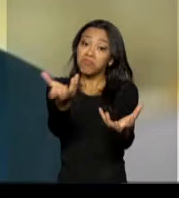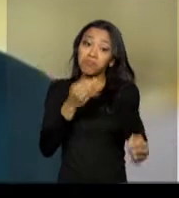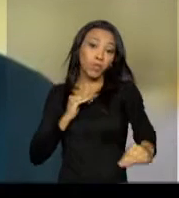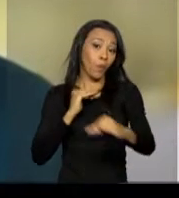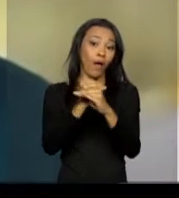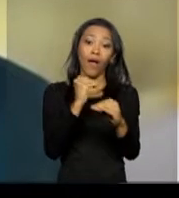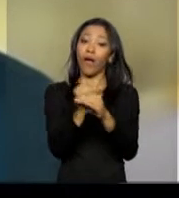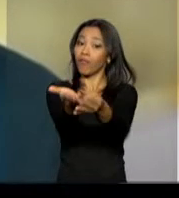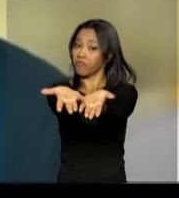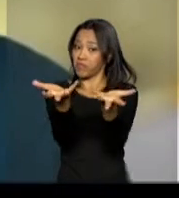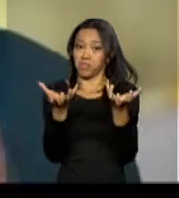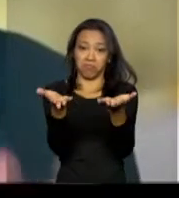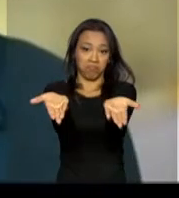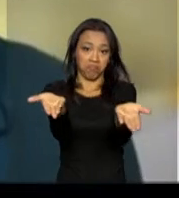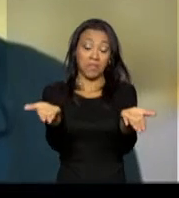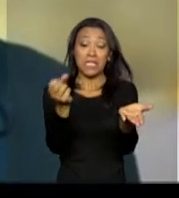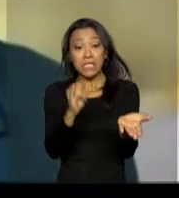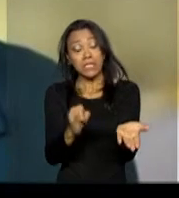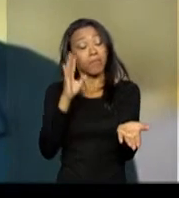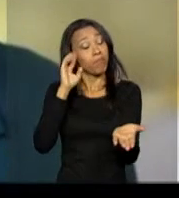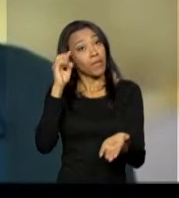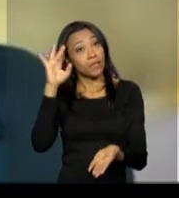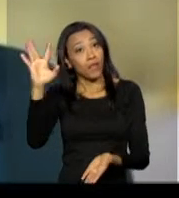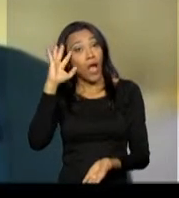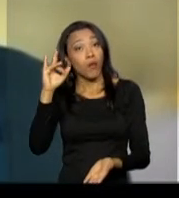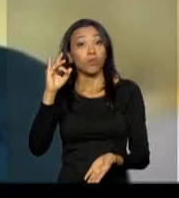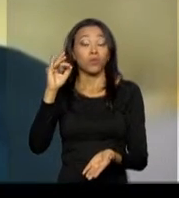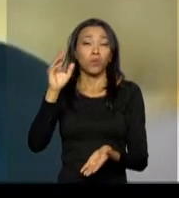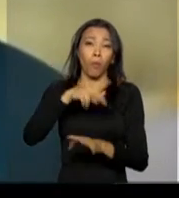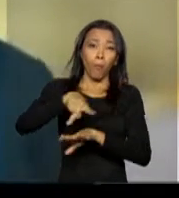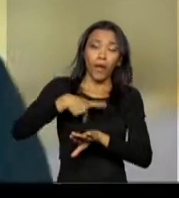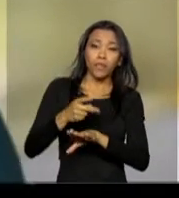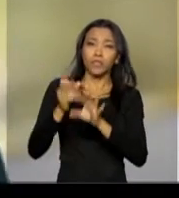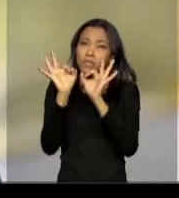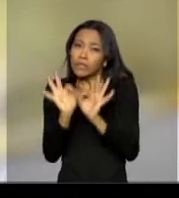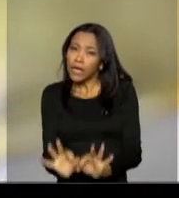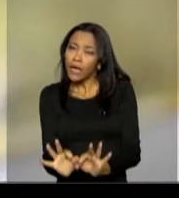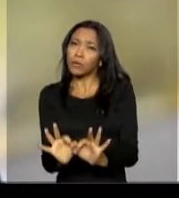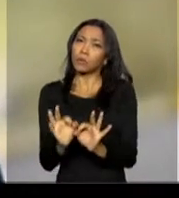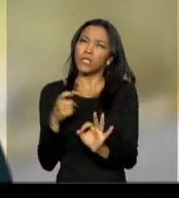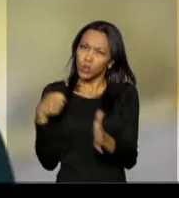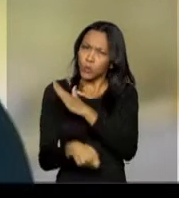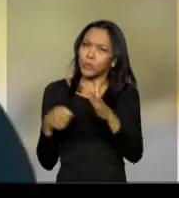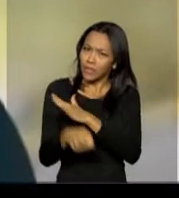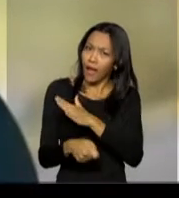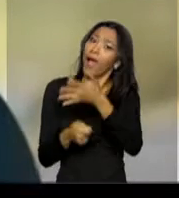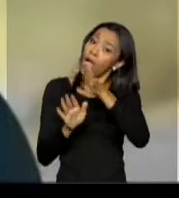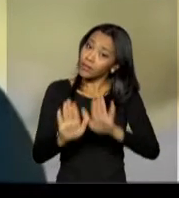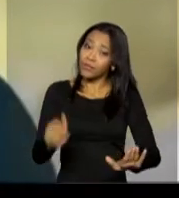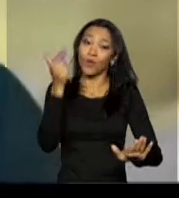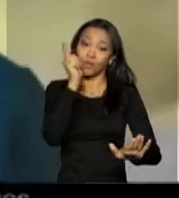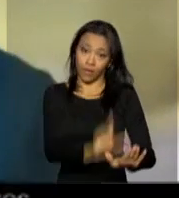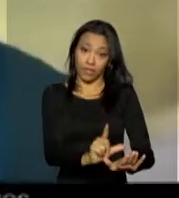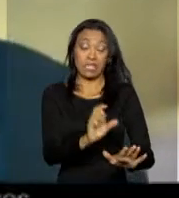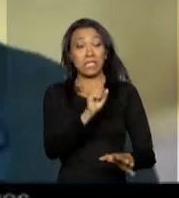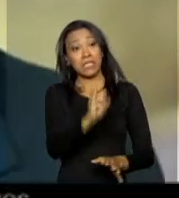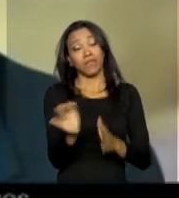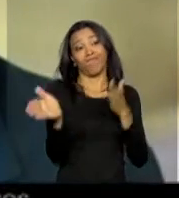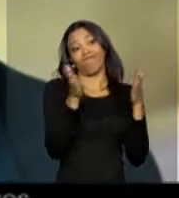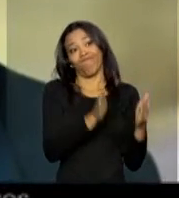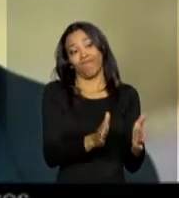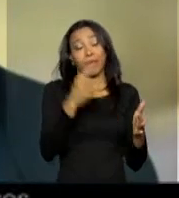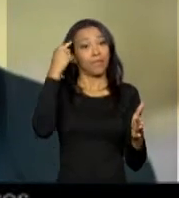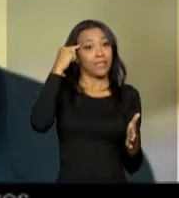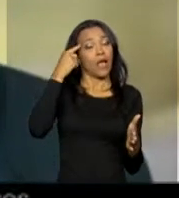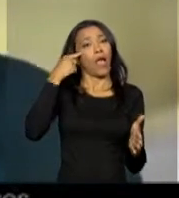o imaginemos. Se imaginarmos um país justo e grande e lutarmos por isto, assim o teremos. Se